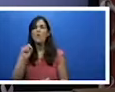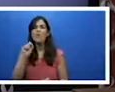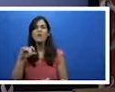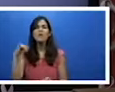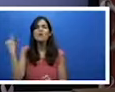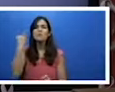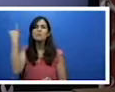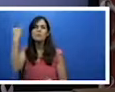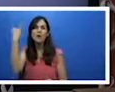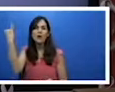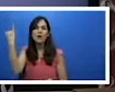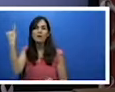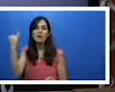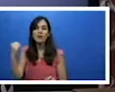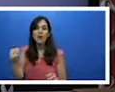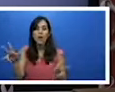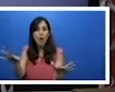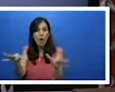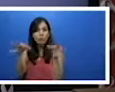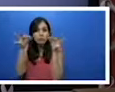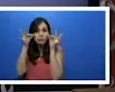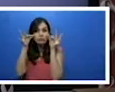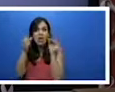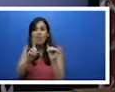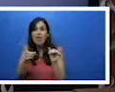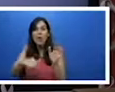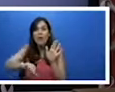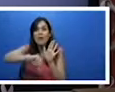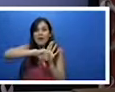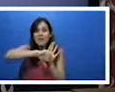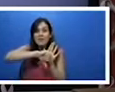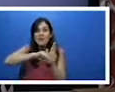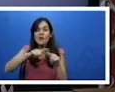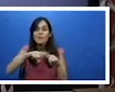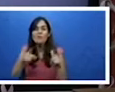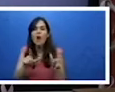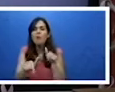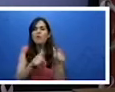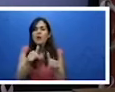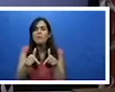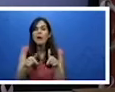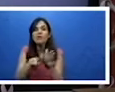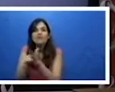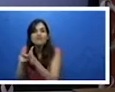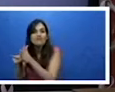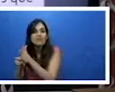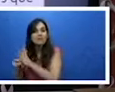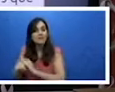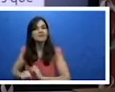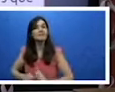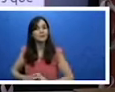nos prende não é o crime, mas o trabalho feito para desvendá-lo.